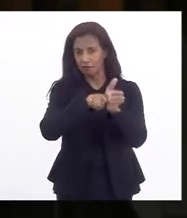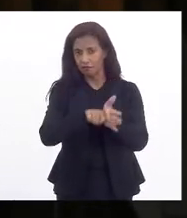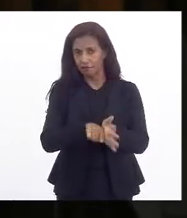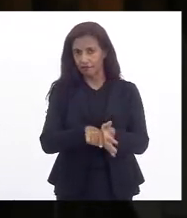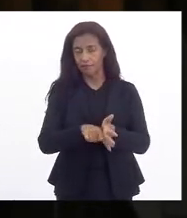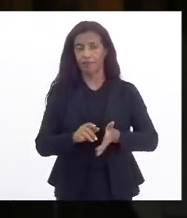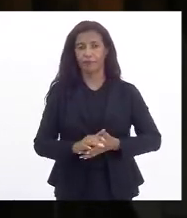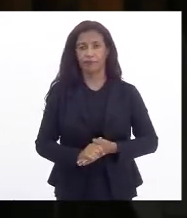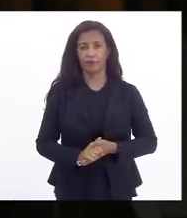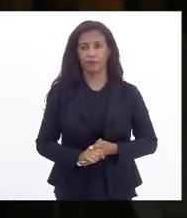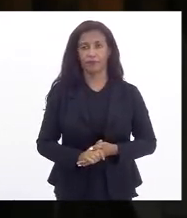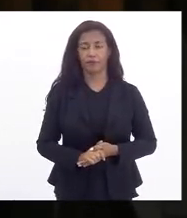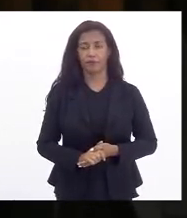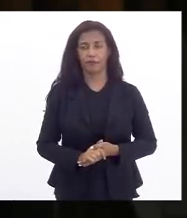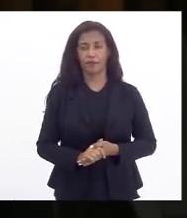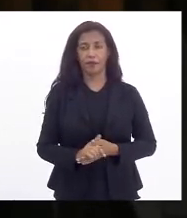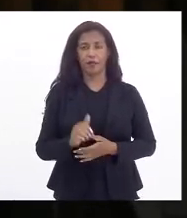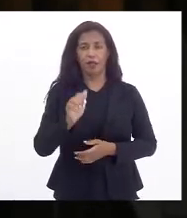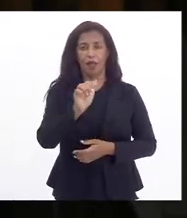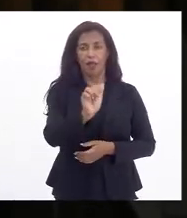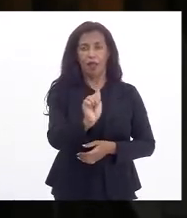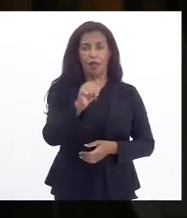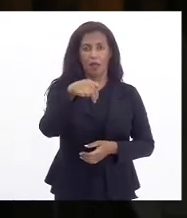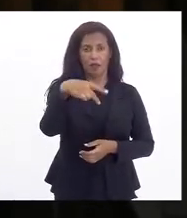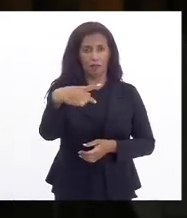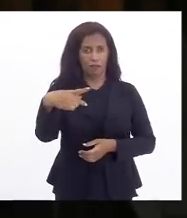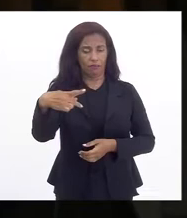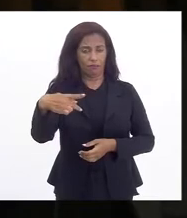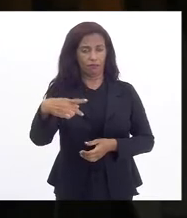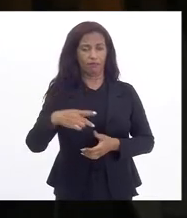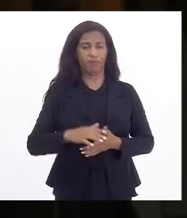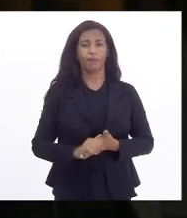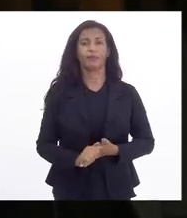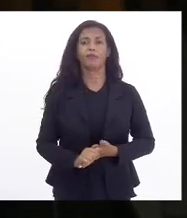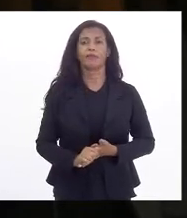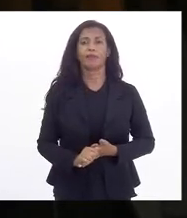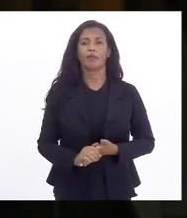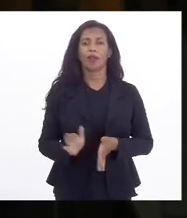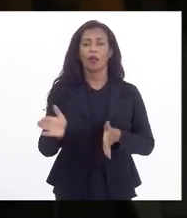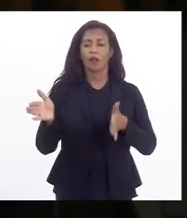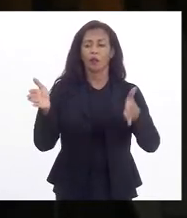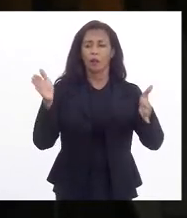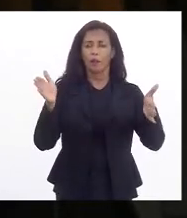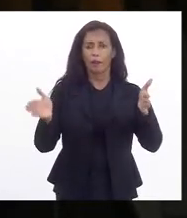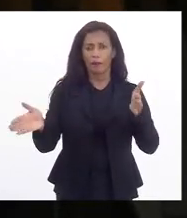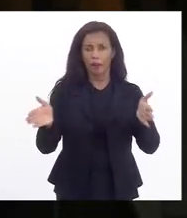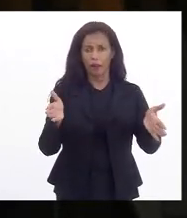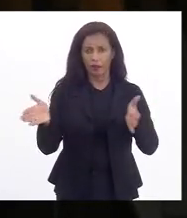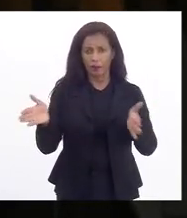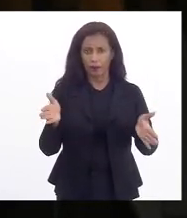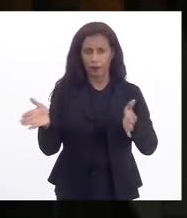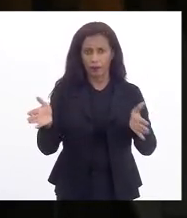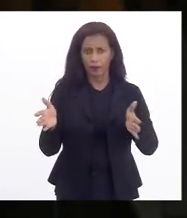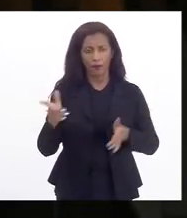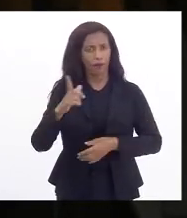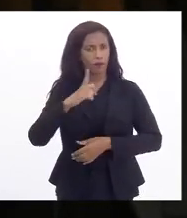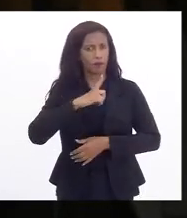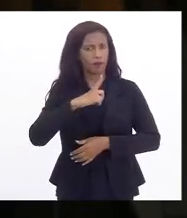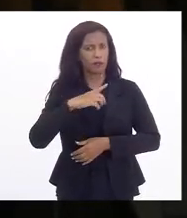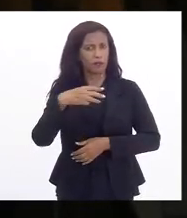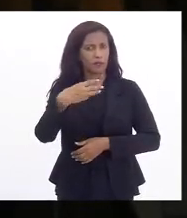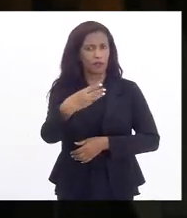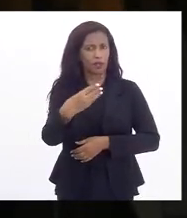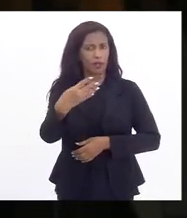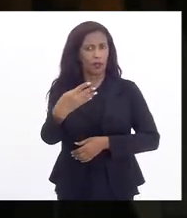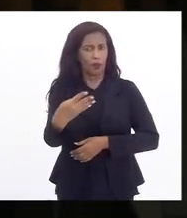presidente que Agência Nacional de petróleo durante o período possuía